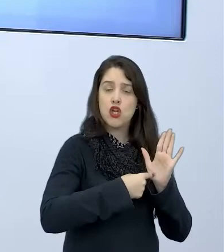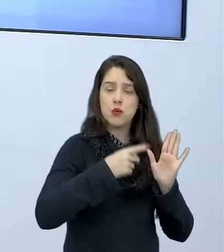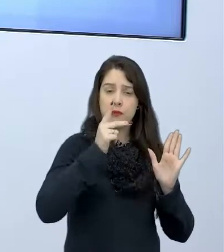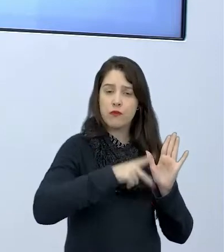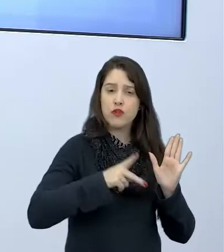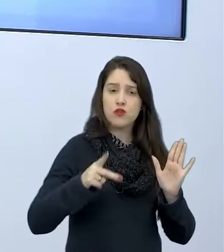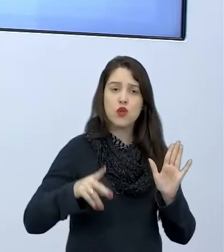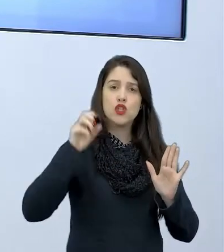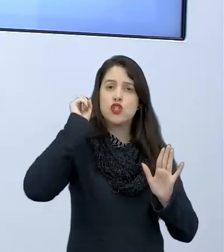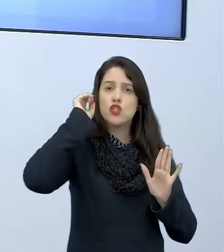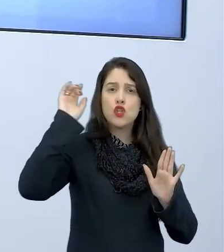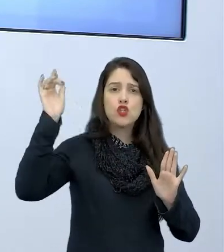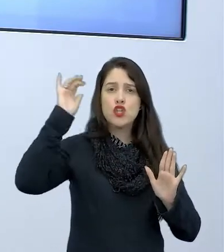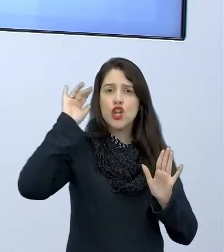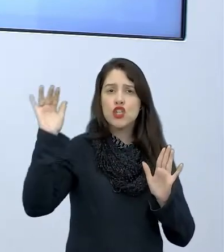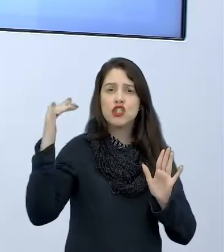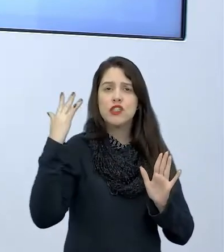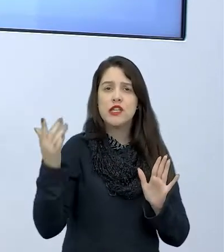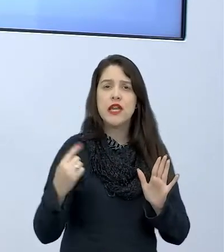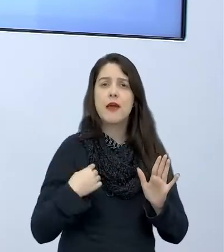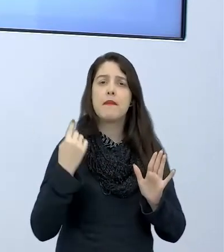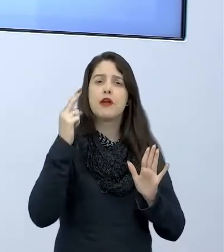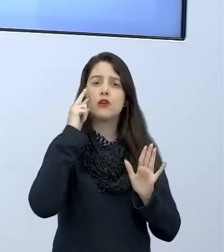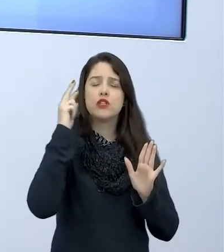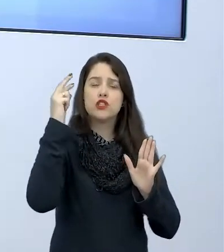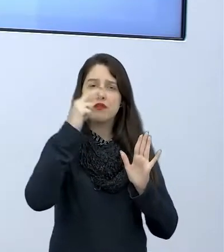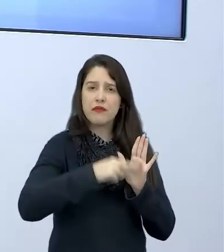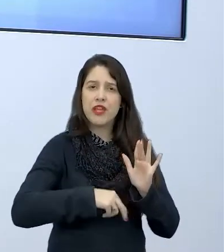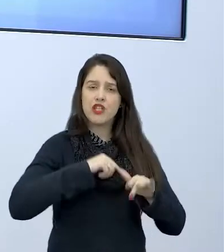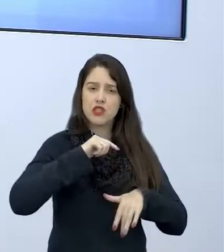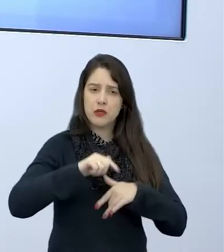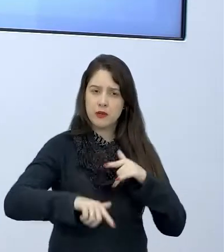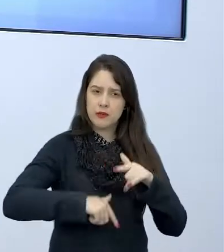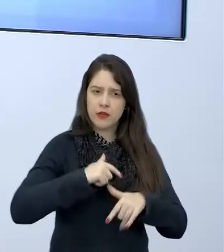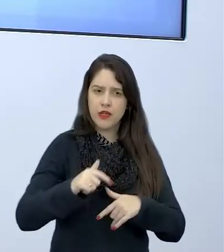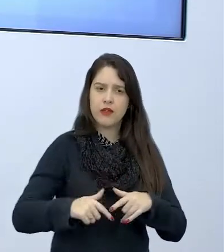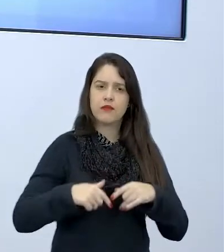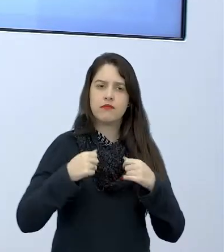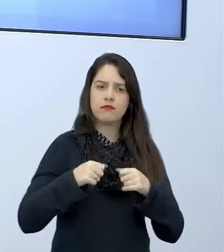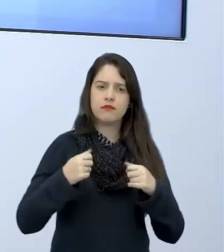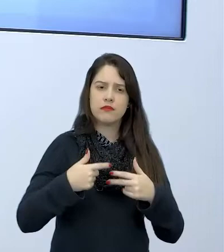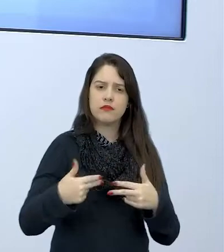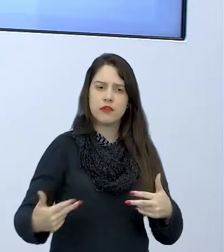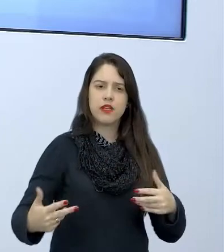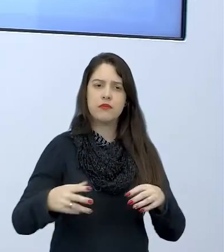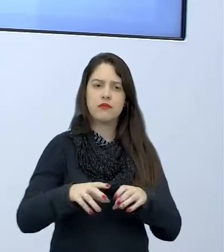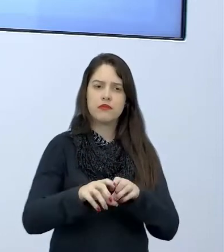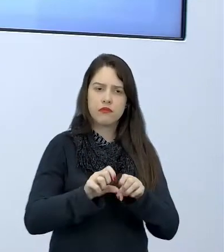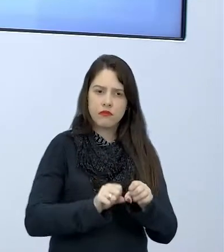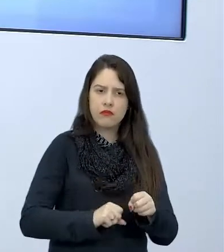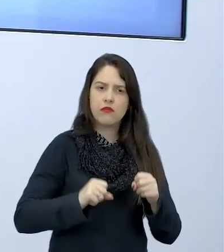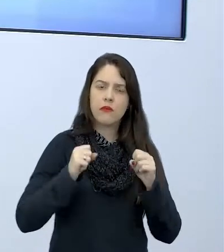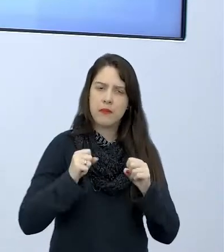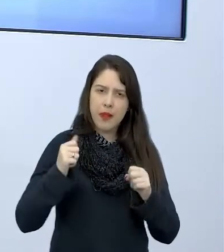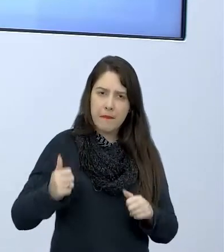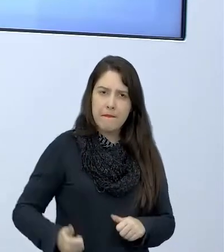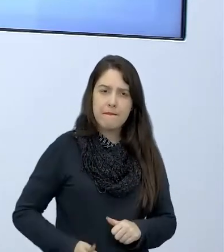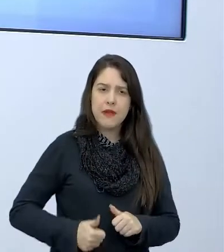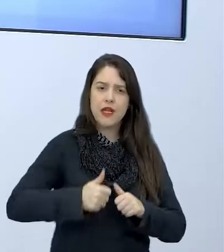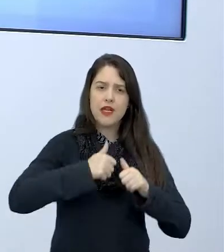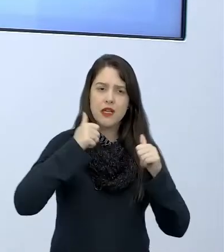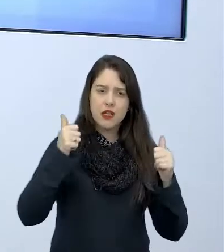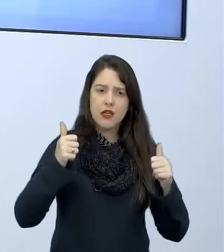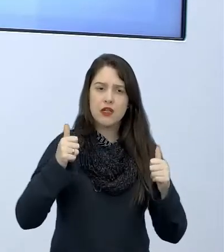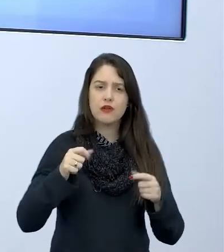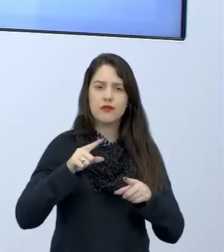sociologia. Quando a gente pensa no emprego, você precisa ter a formalidade. Para poder dar aula no estado, eu tive que entregar